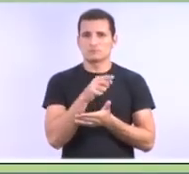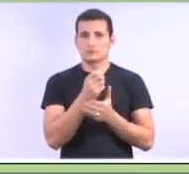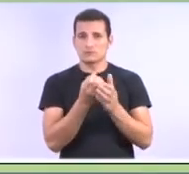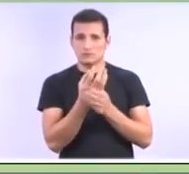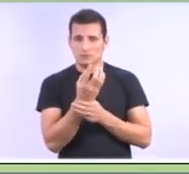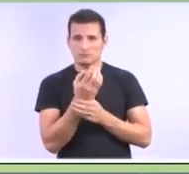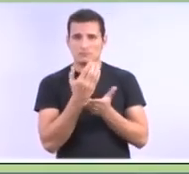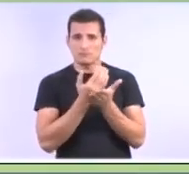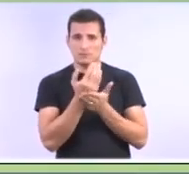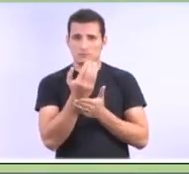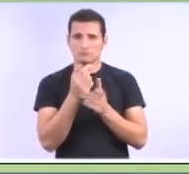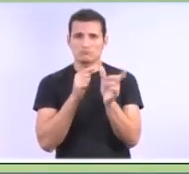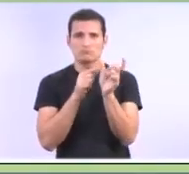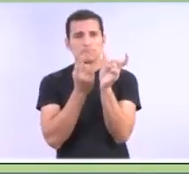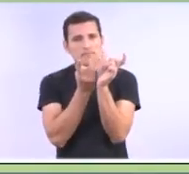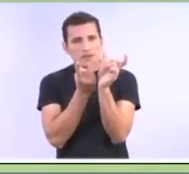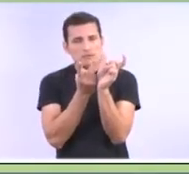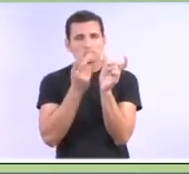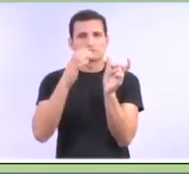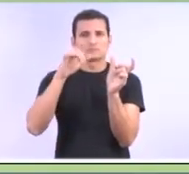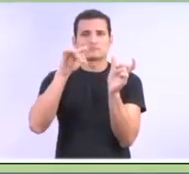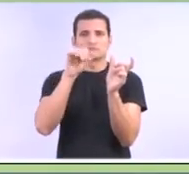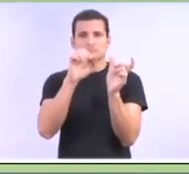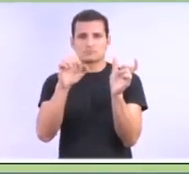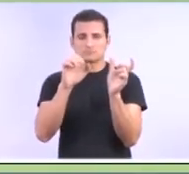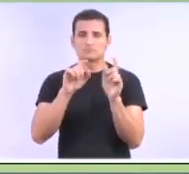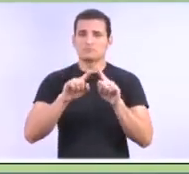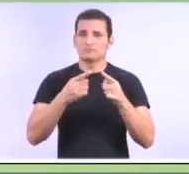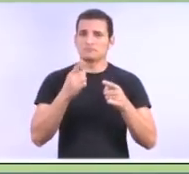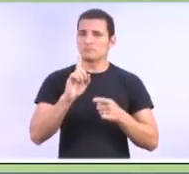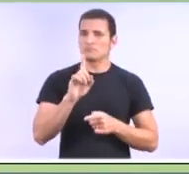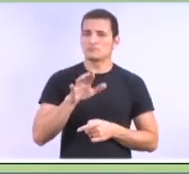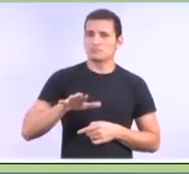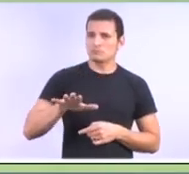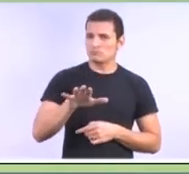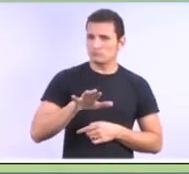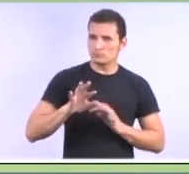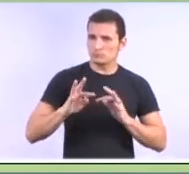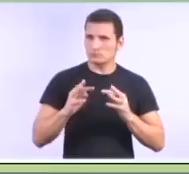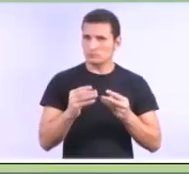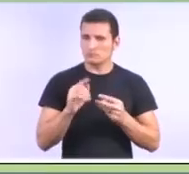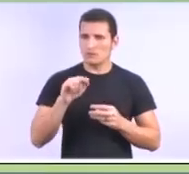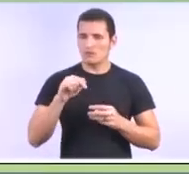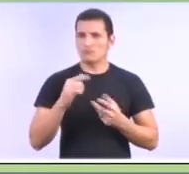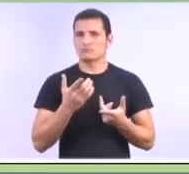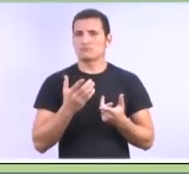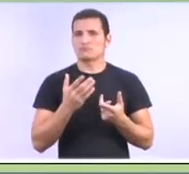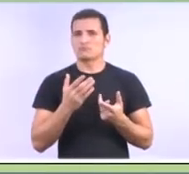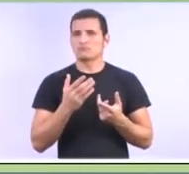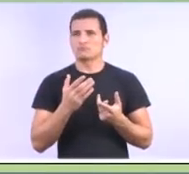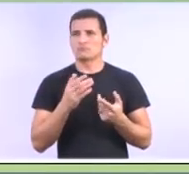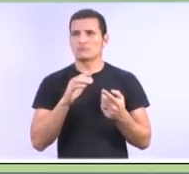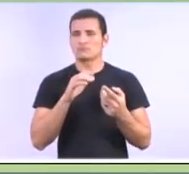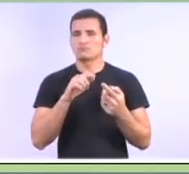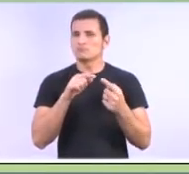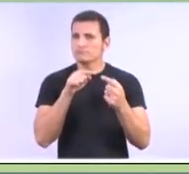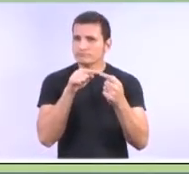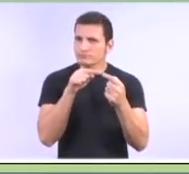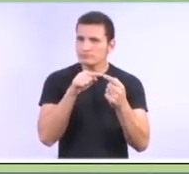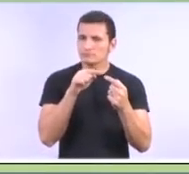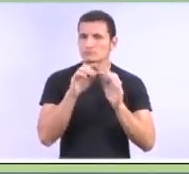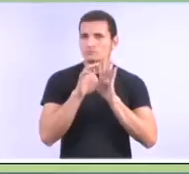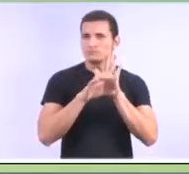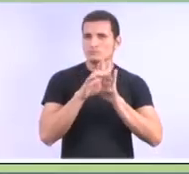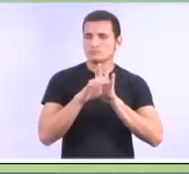classe. Mas nem todo ambiente de desenvolvimento é compatível com os conceitos da orientação objeto.